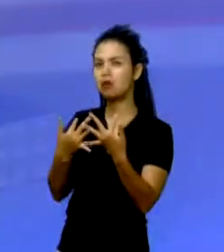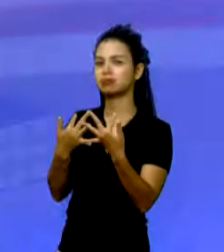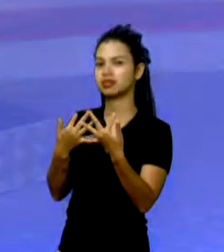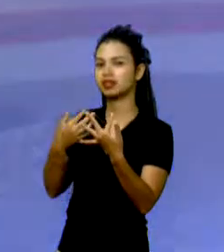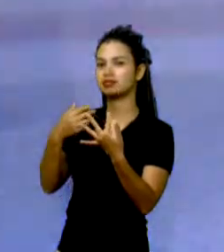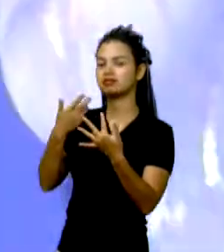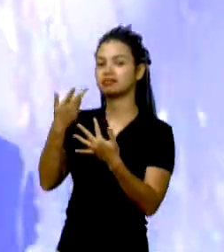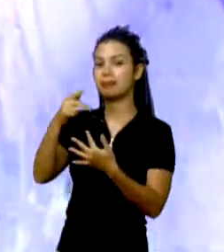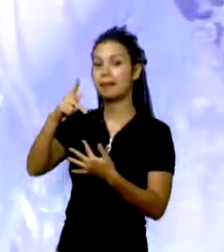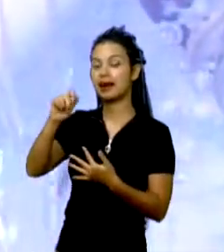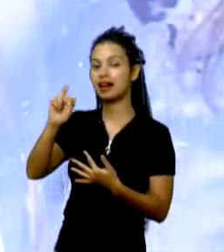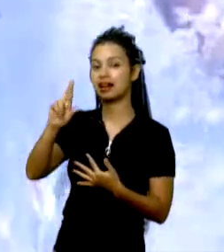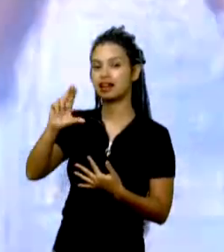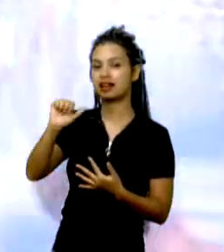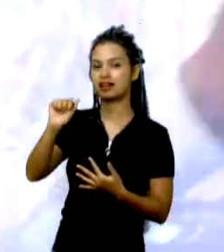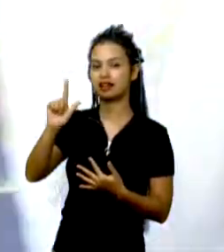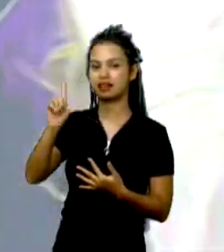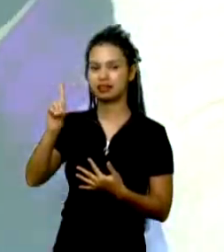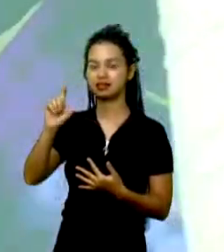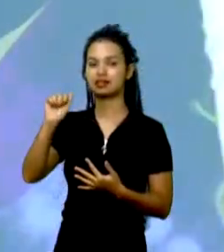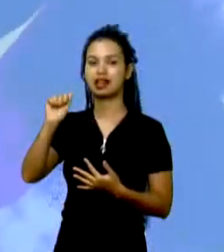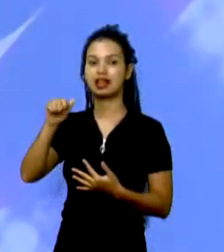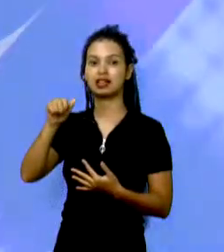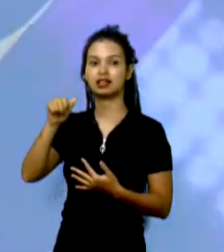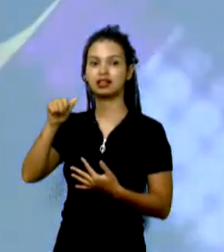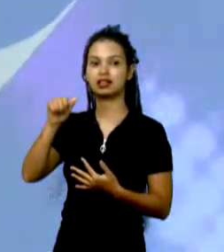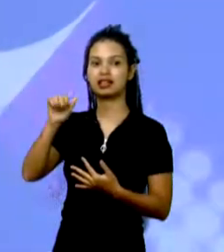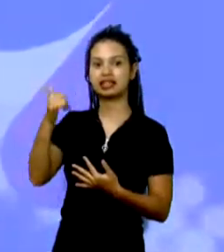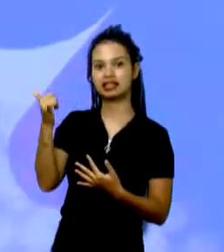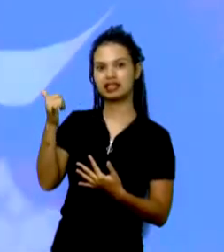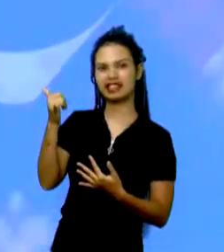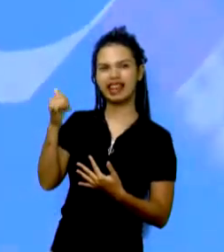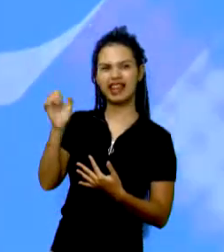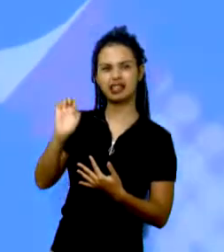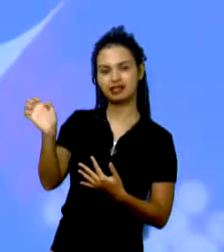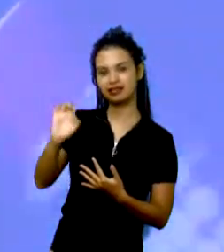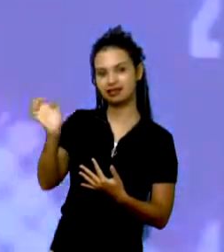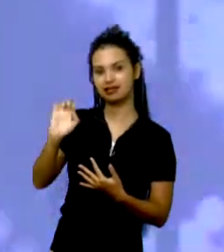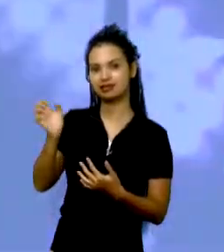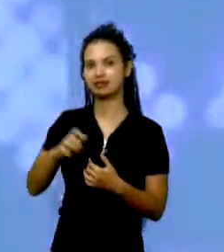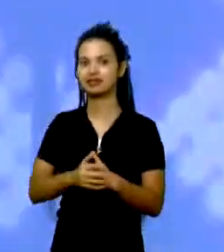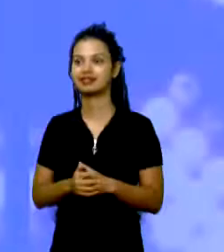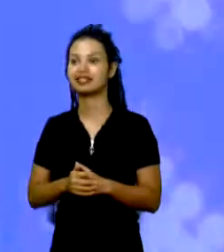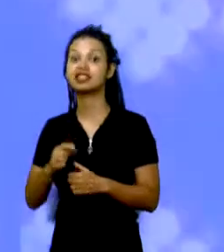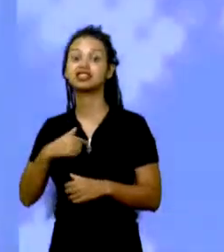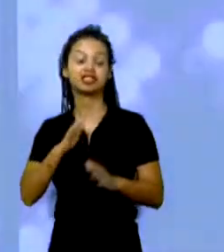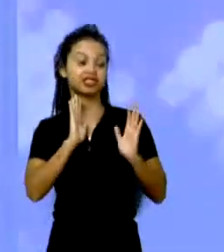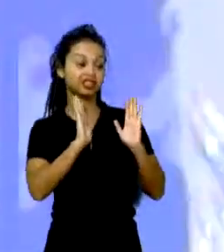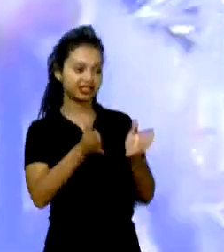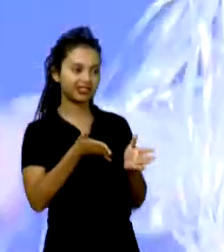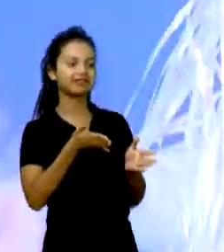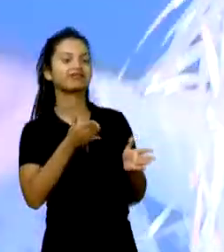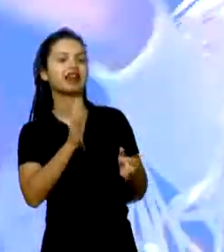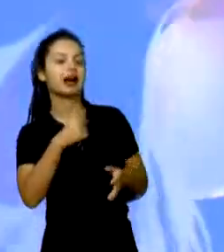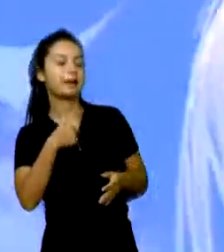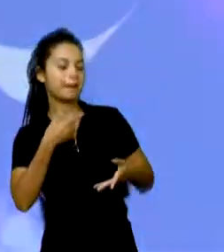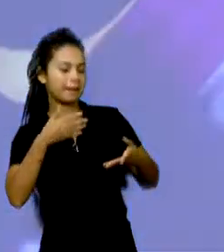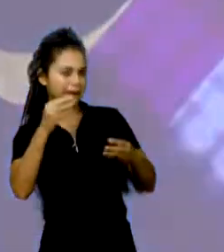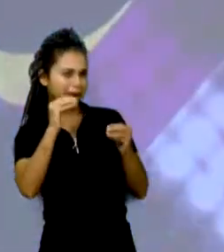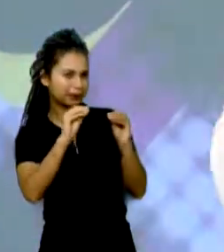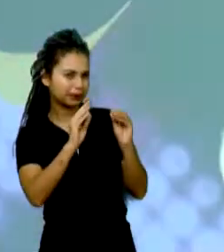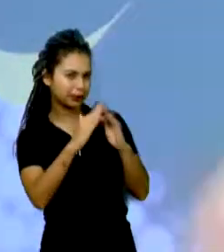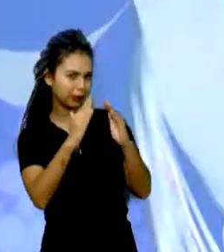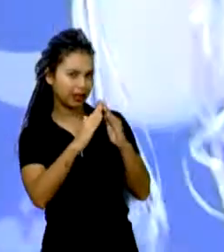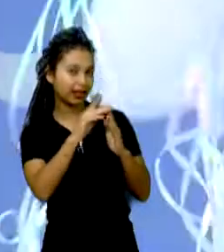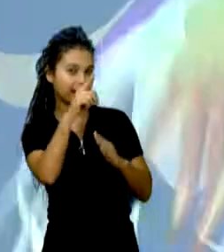Paulinha, é sempre um orgulho, né, a gente como artista, eu morei 11 anos em São Paulo, sempre vim em São Luís para visitar a